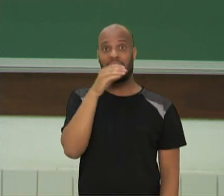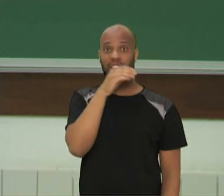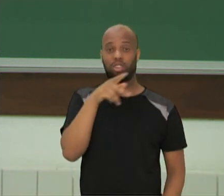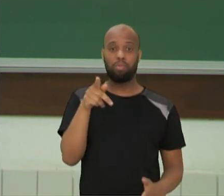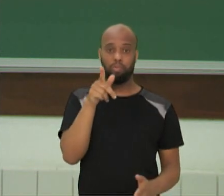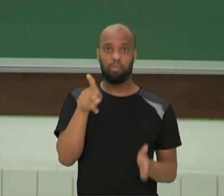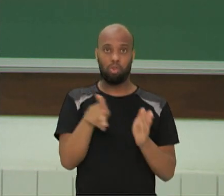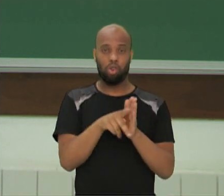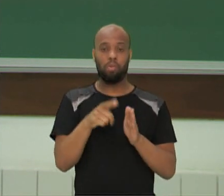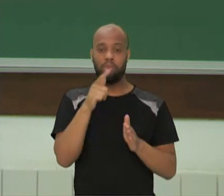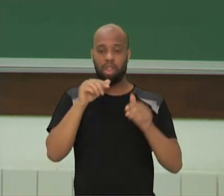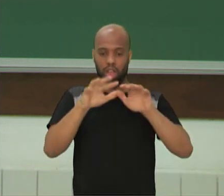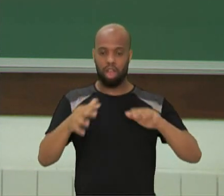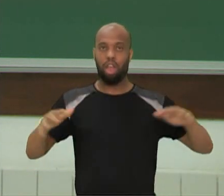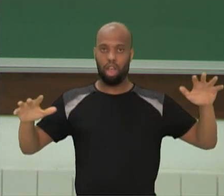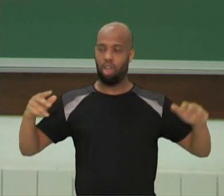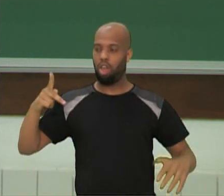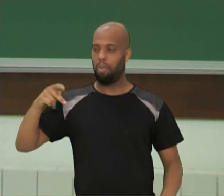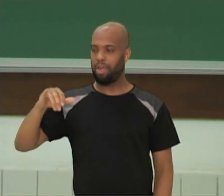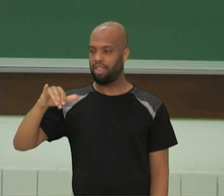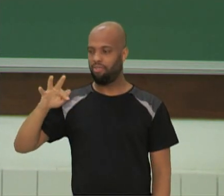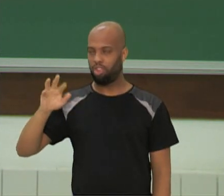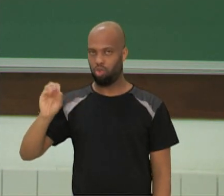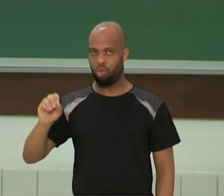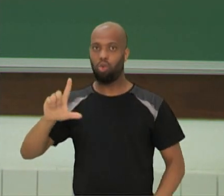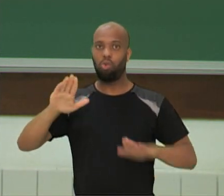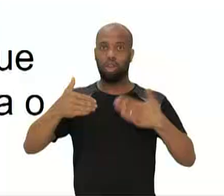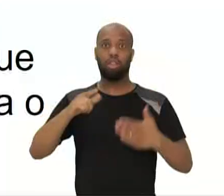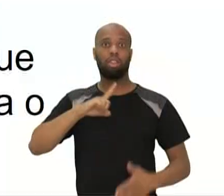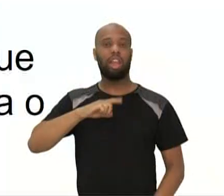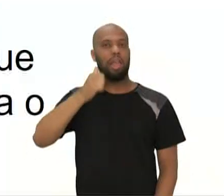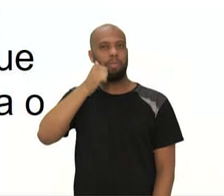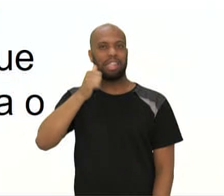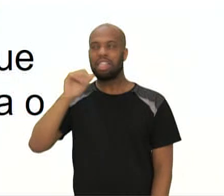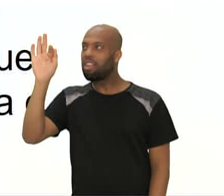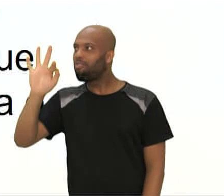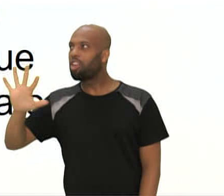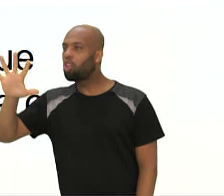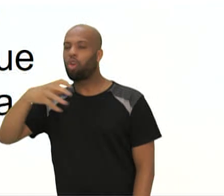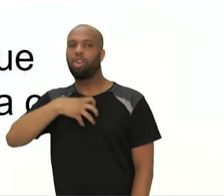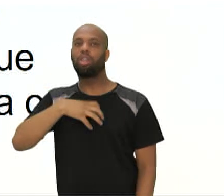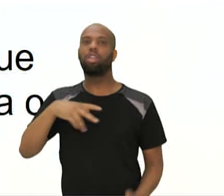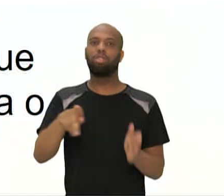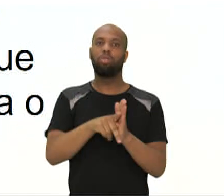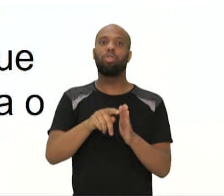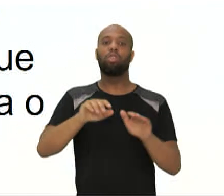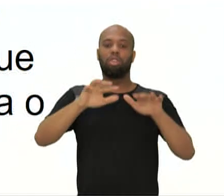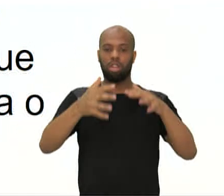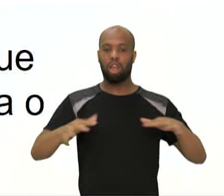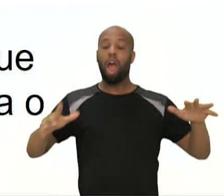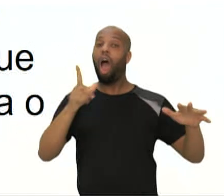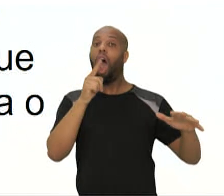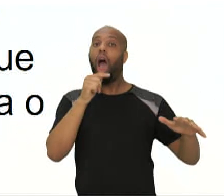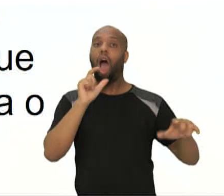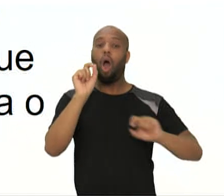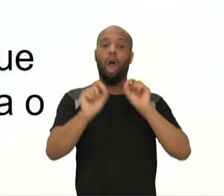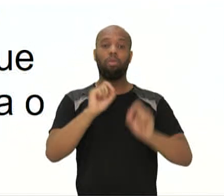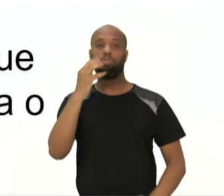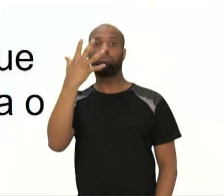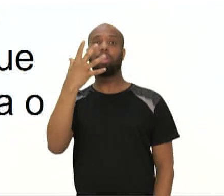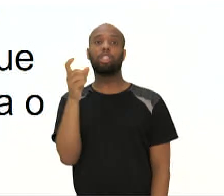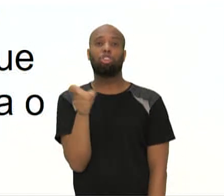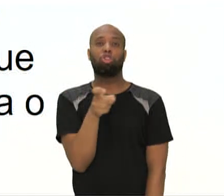aquecimento das águas do Oceano Pacífico, nós vamos perceber que Laninha é um fenômeno atmosférico em que as águas superficiais do